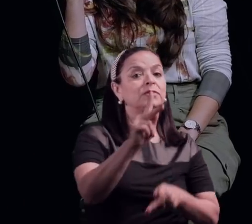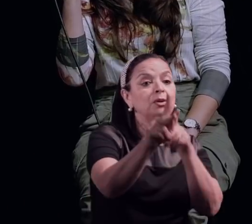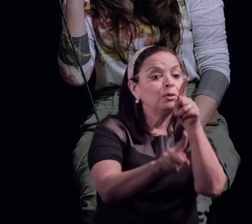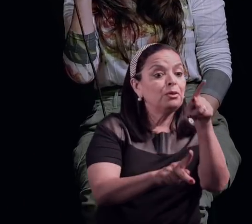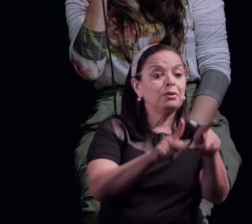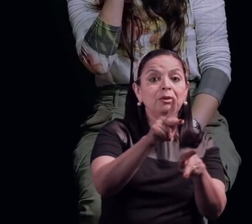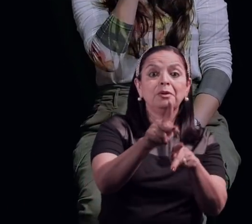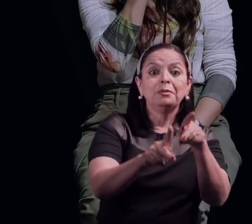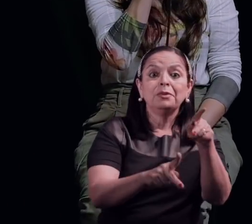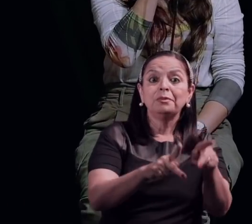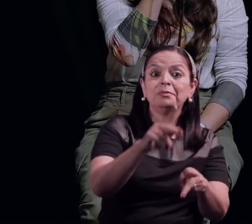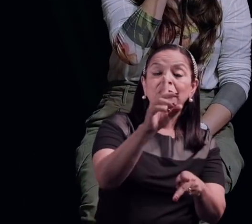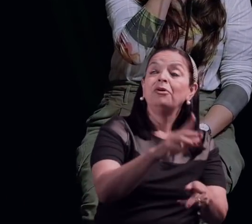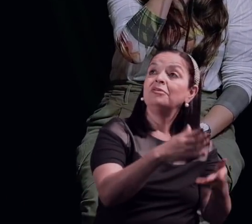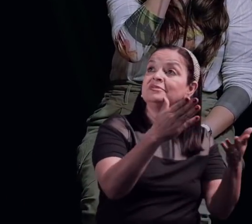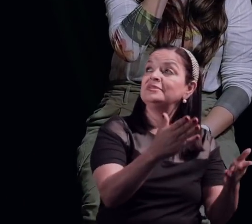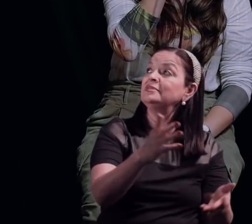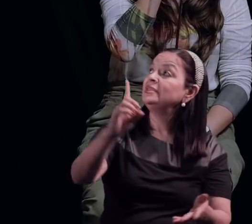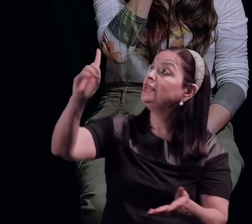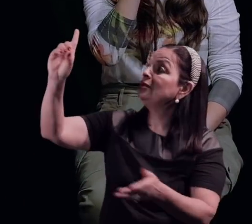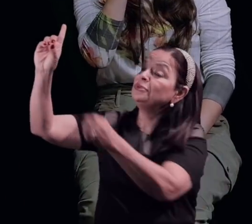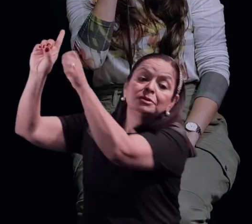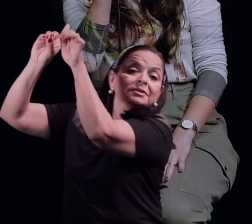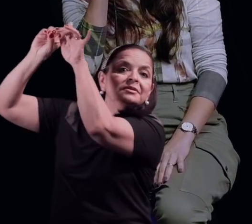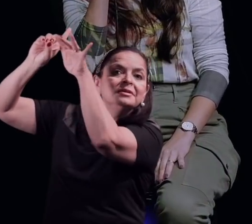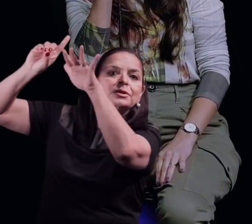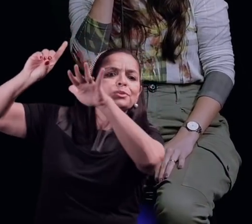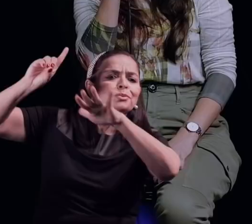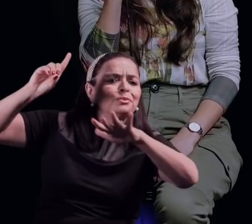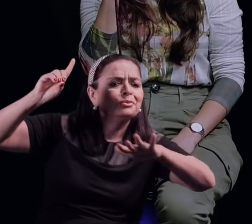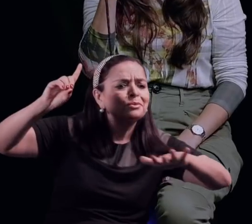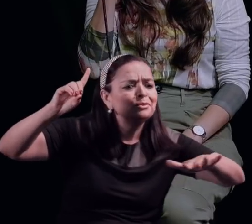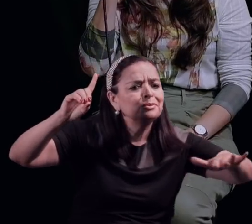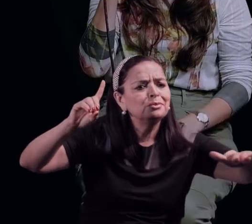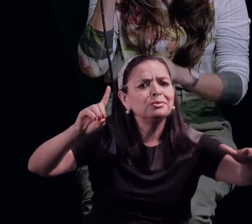sopra sobre nós teu sopro.